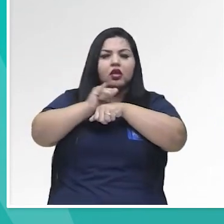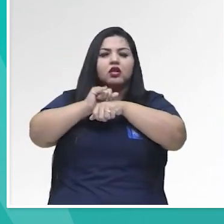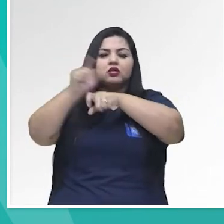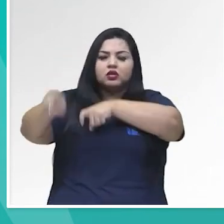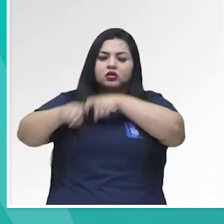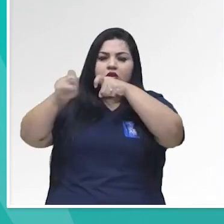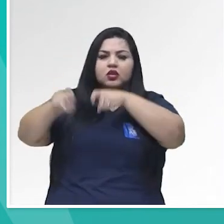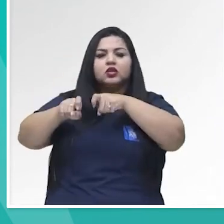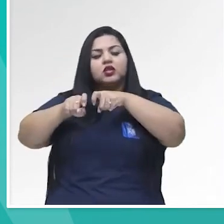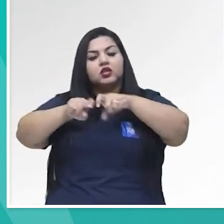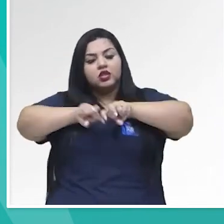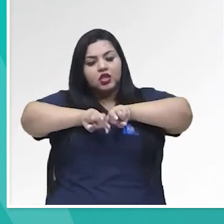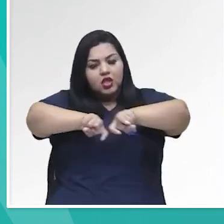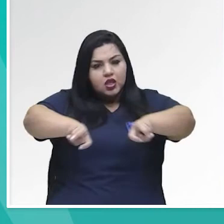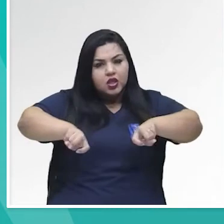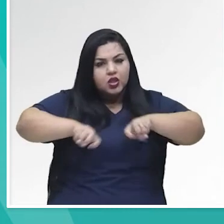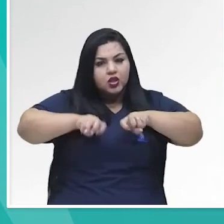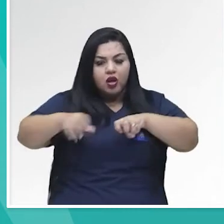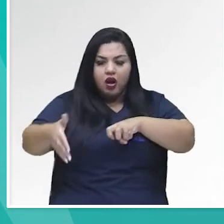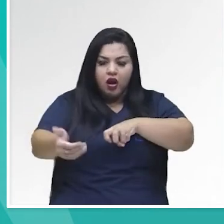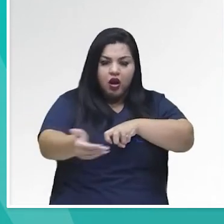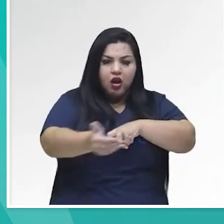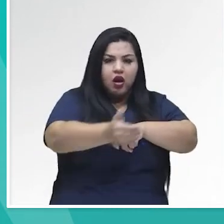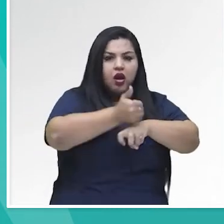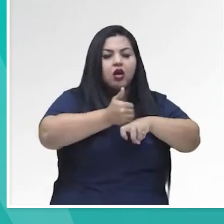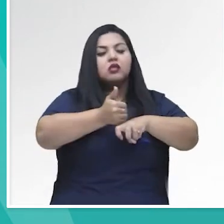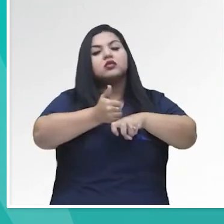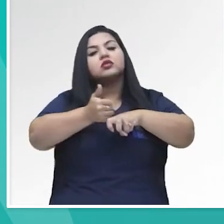da coleta, para poder se